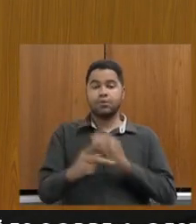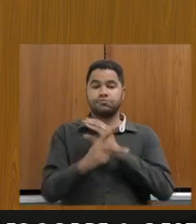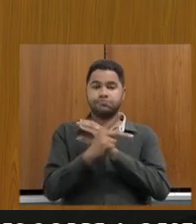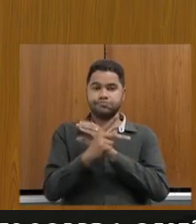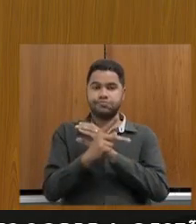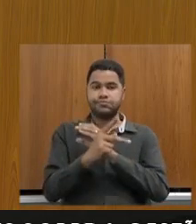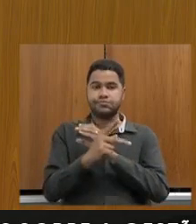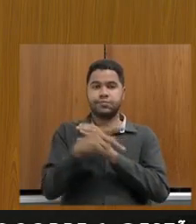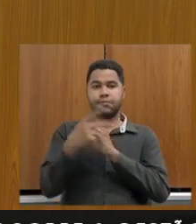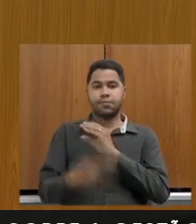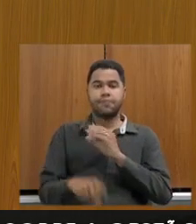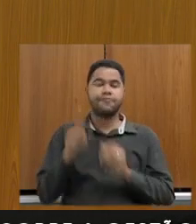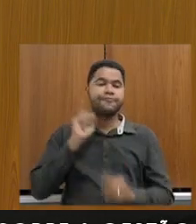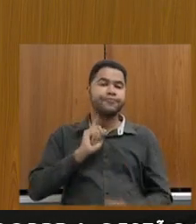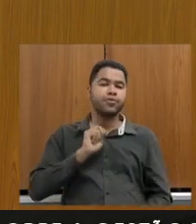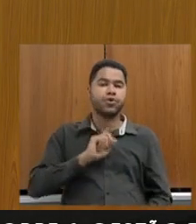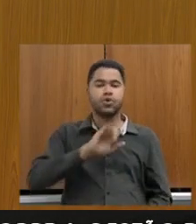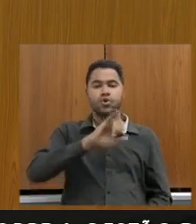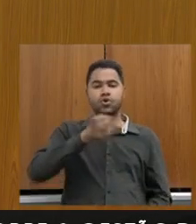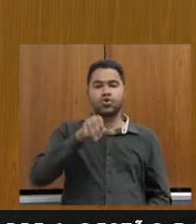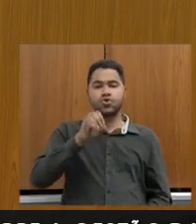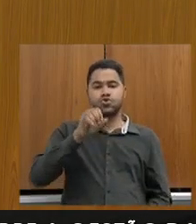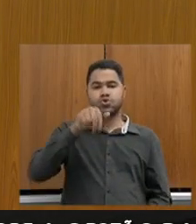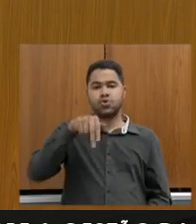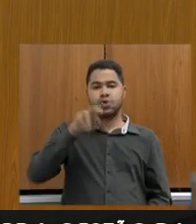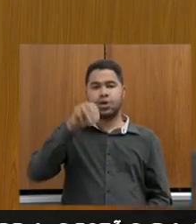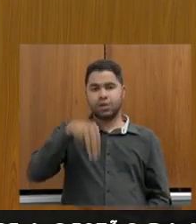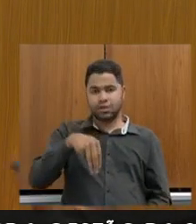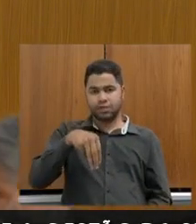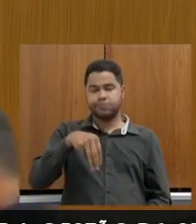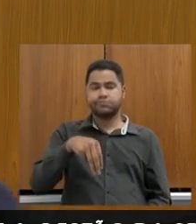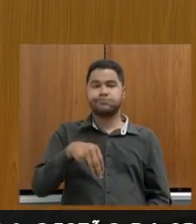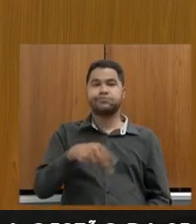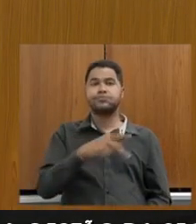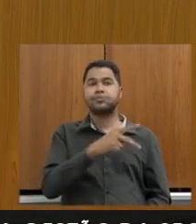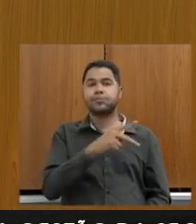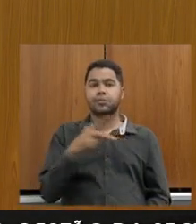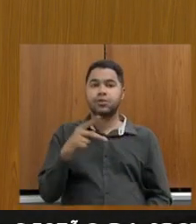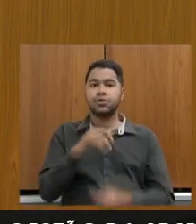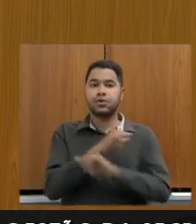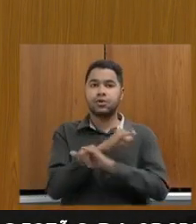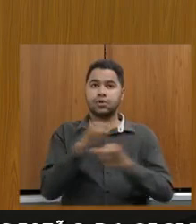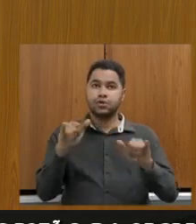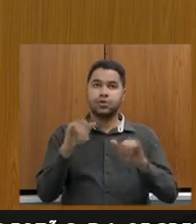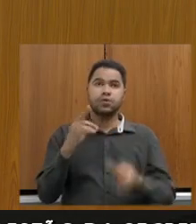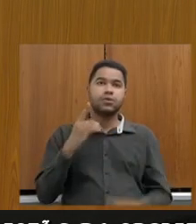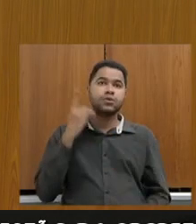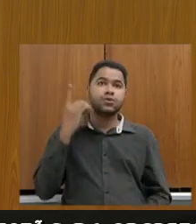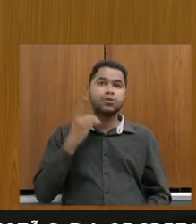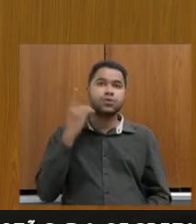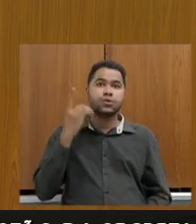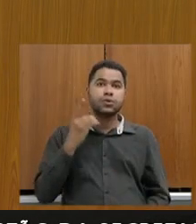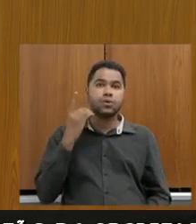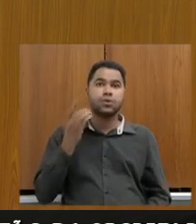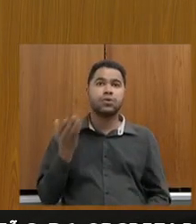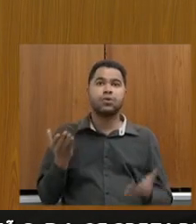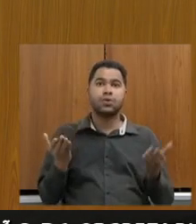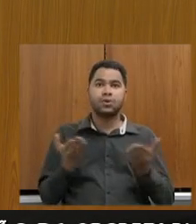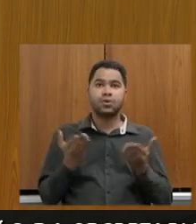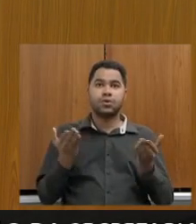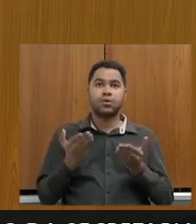do estado de Minas Gerais Dr Joaquim Francisco Neto e Silva Presidente se forma o conjunto de Deputados que nós temos que ouvir